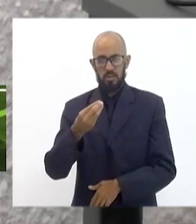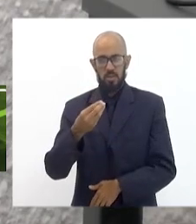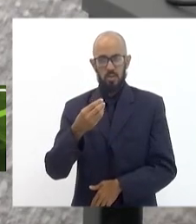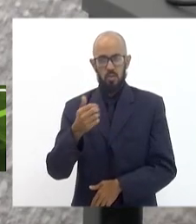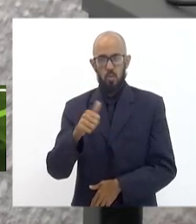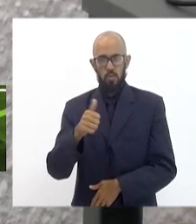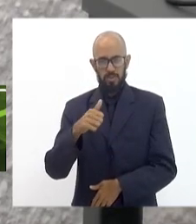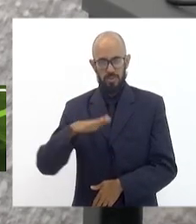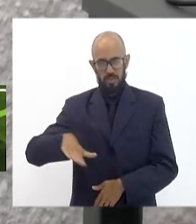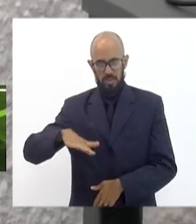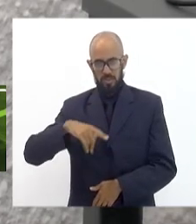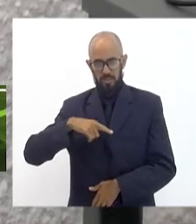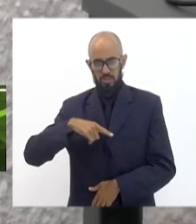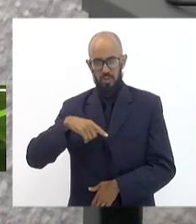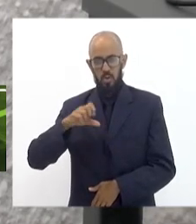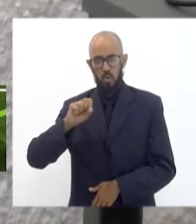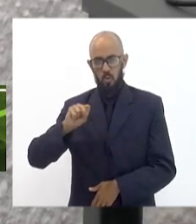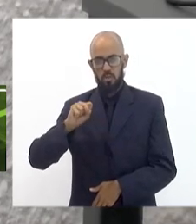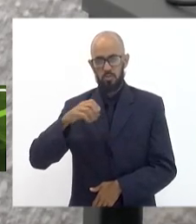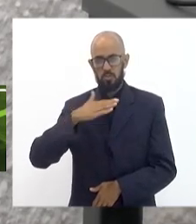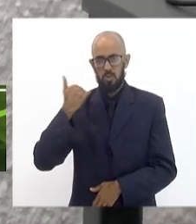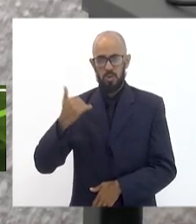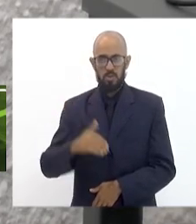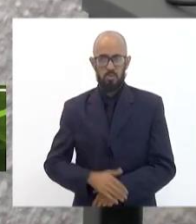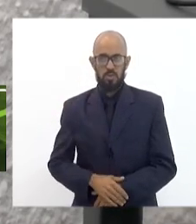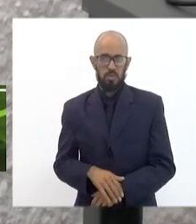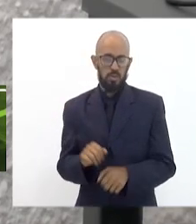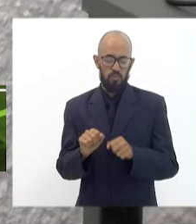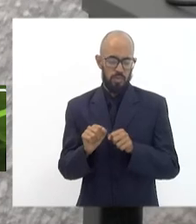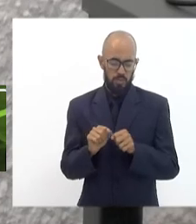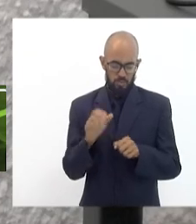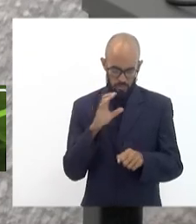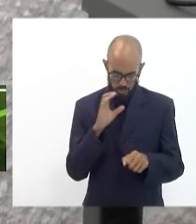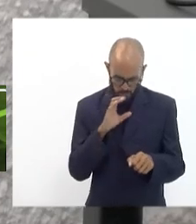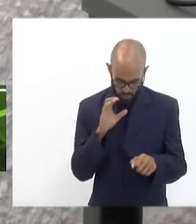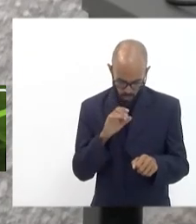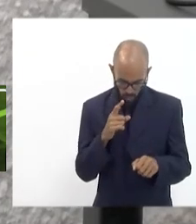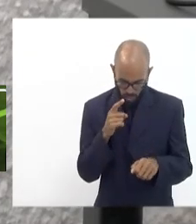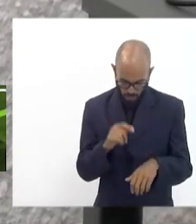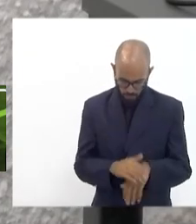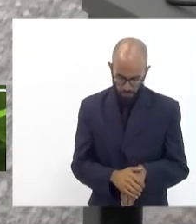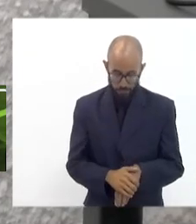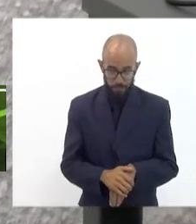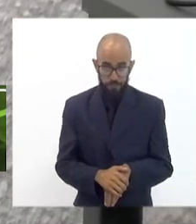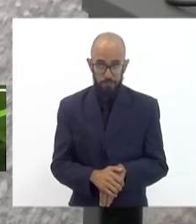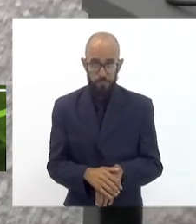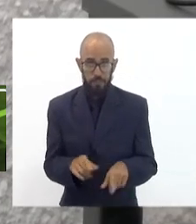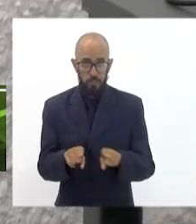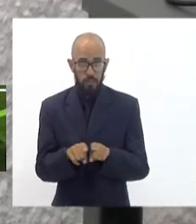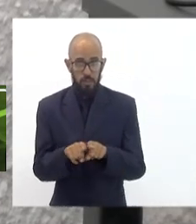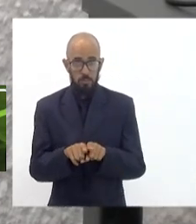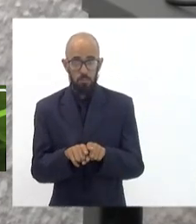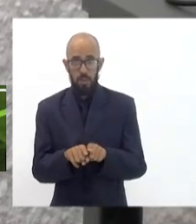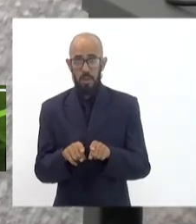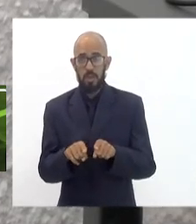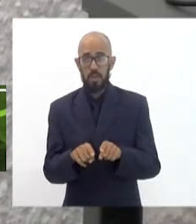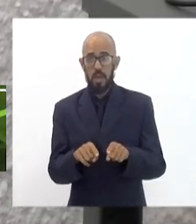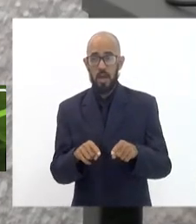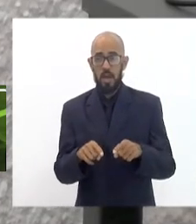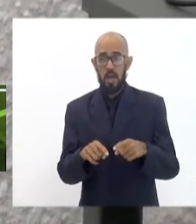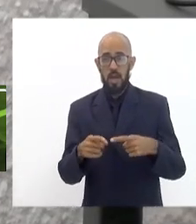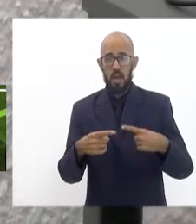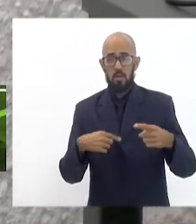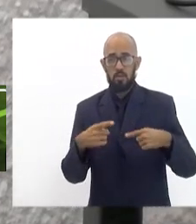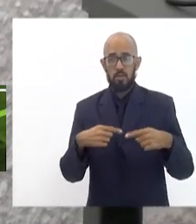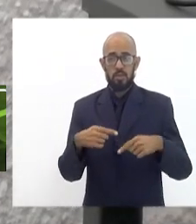crianças então a gente está fazendo emergencial não tem como não fazer e estamos fazendo a Washington Luís que é